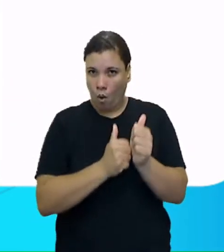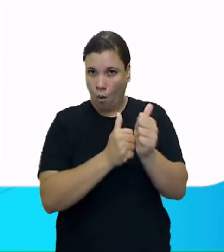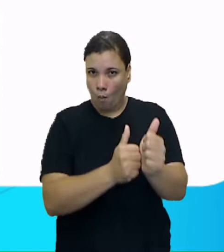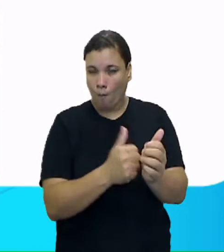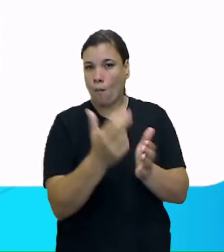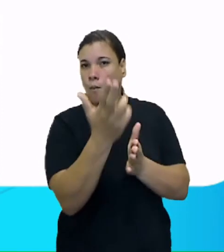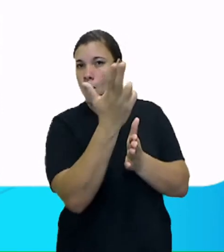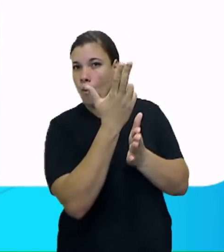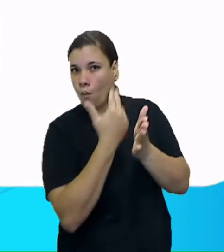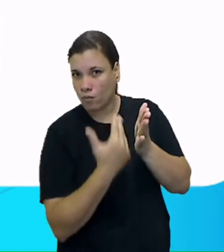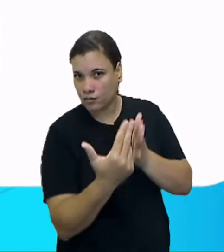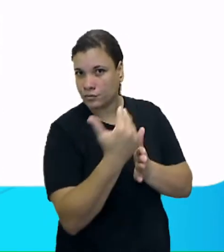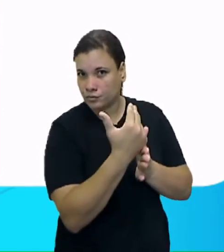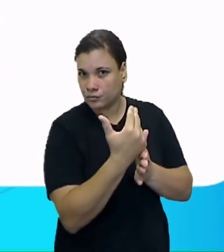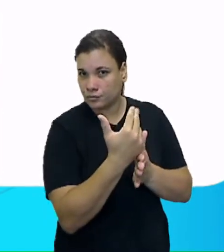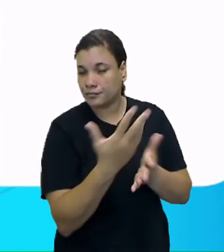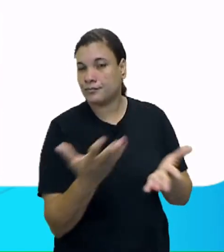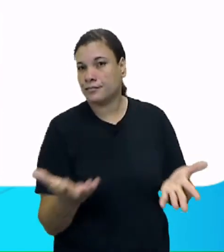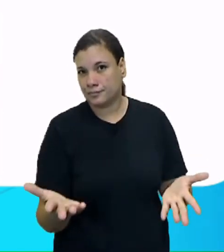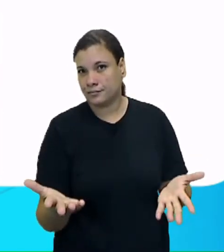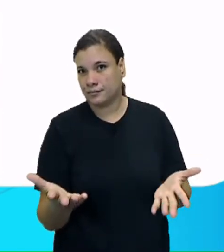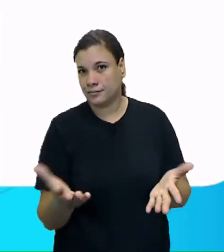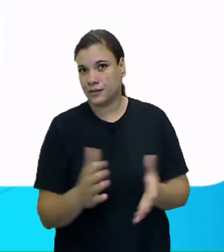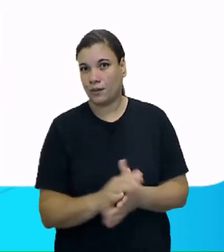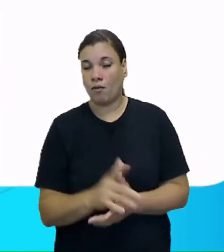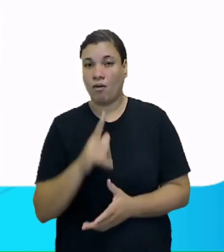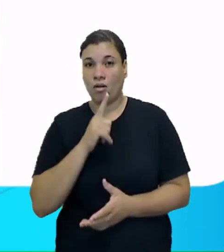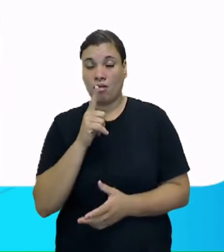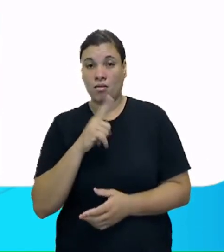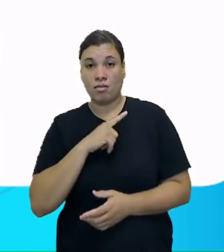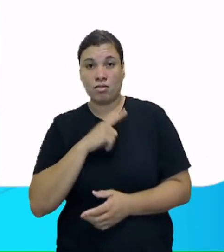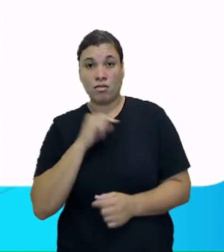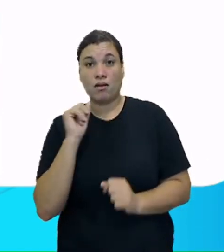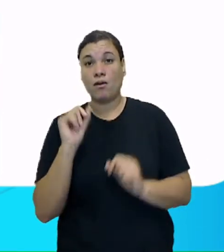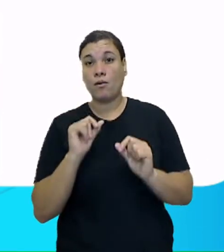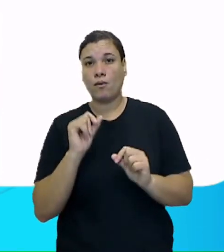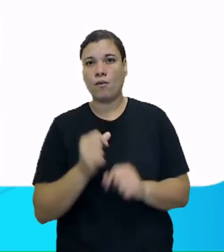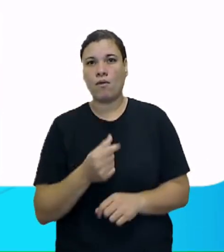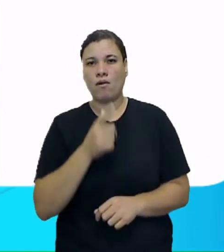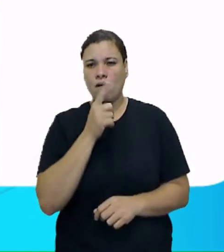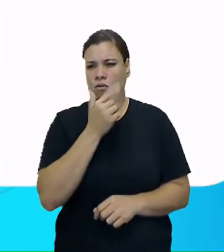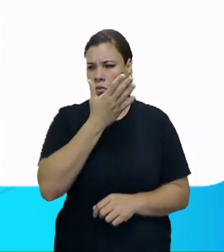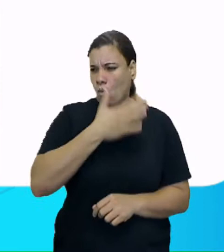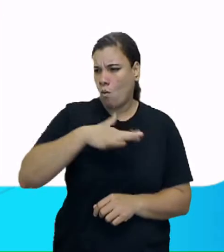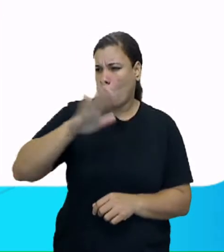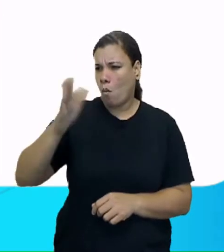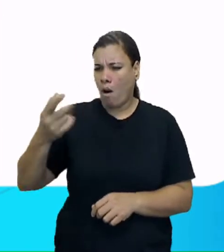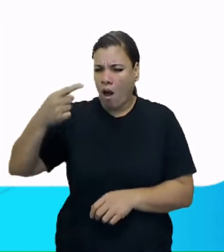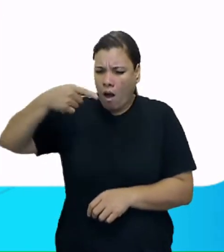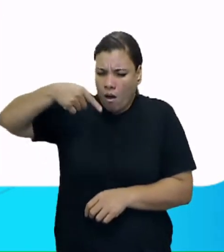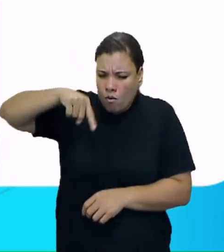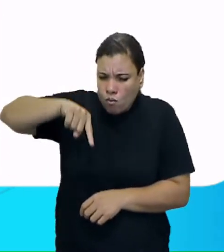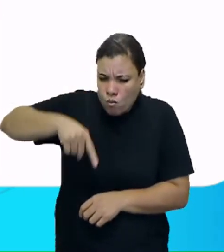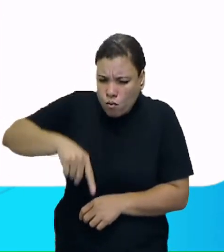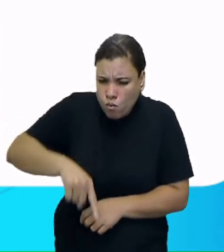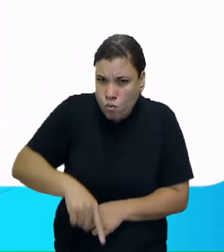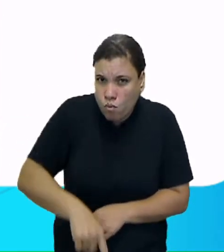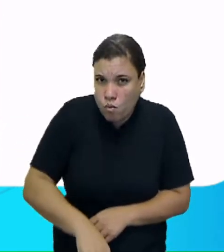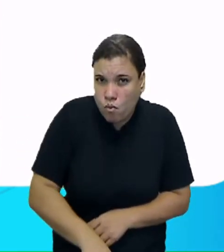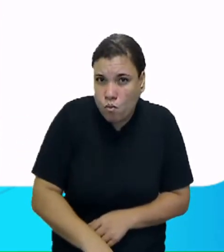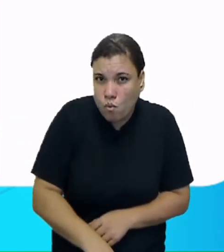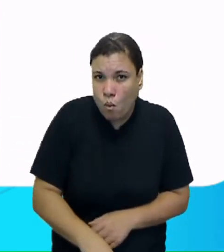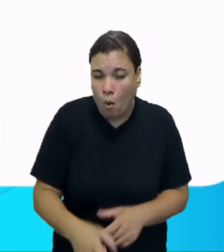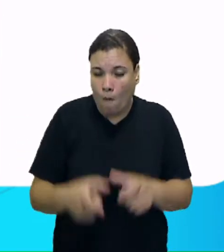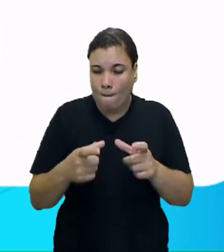Sensores instalados no fundo do mar captam com grande precisão quando há